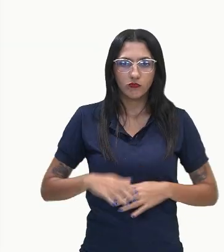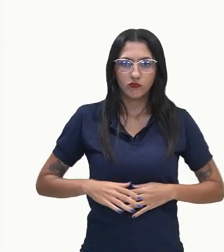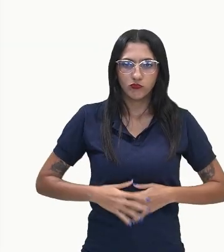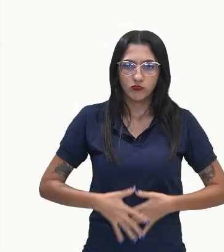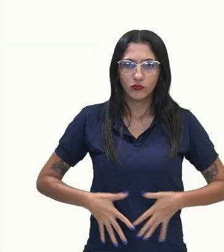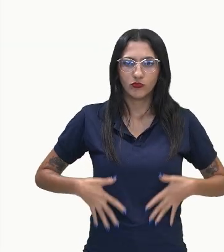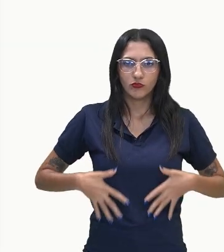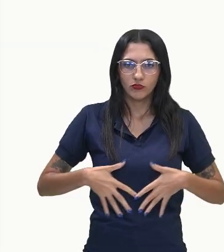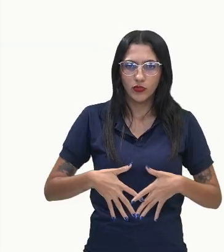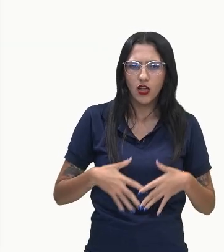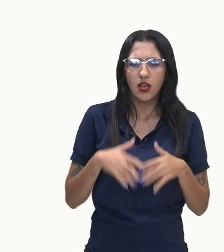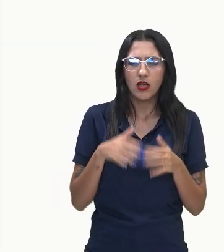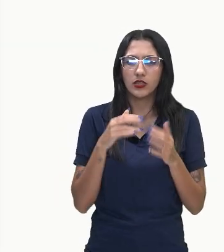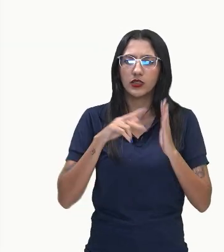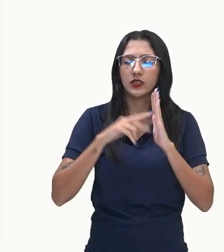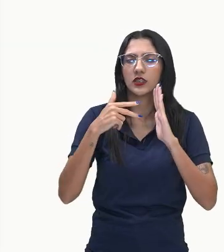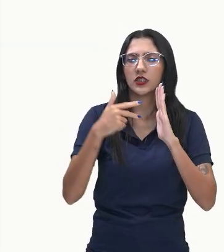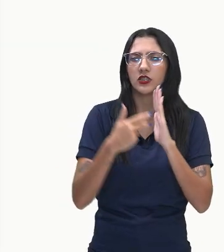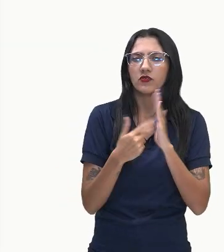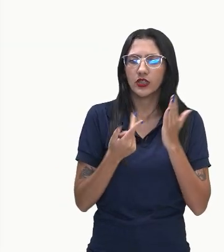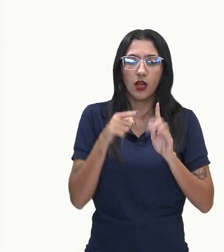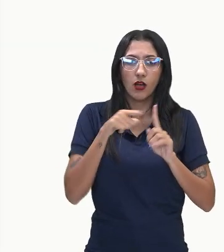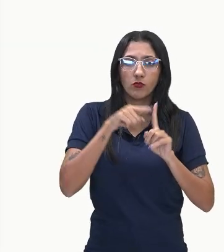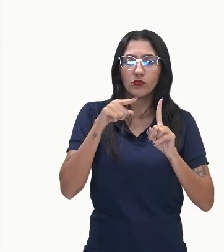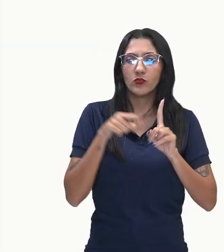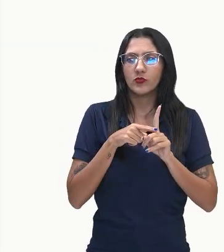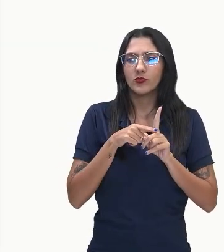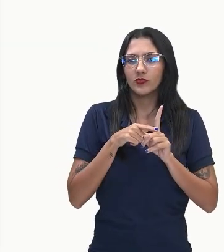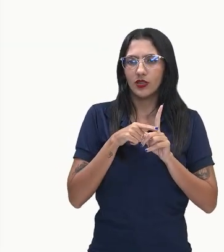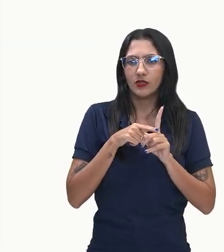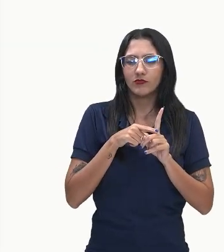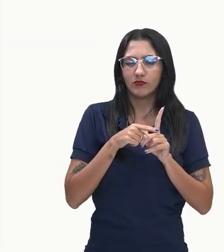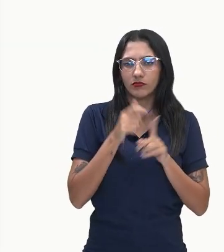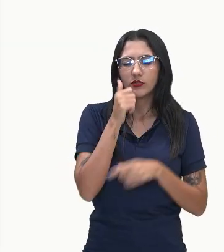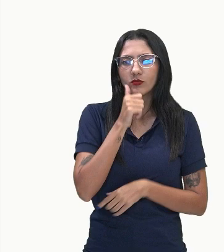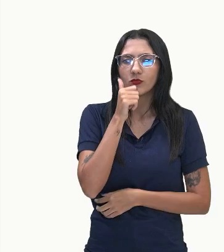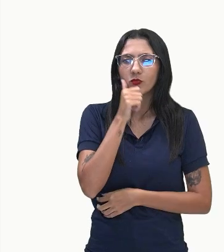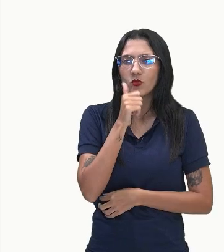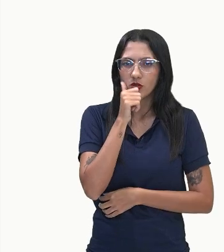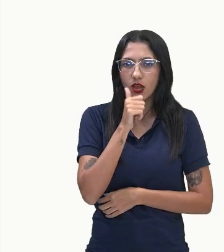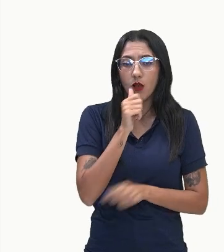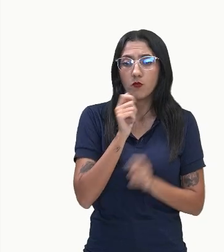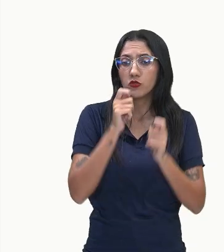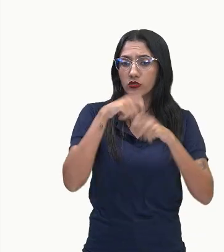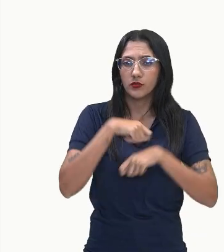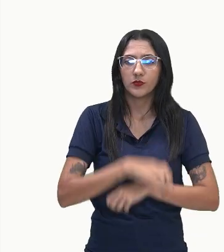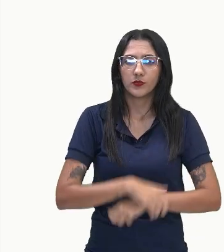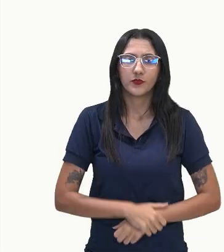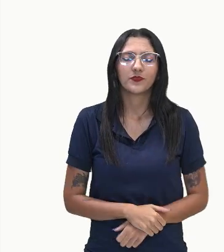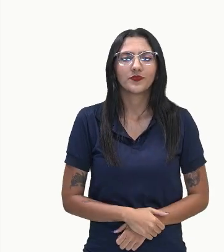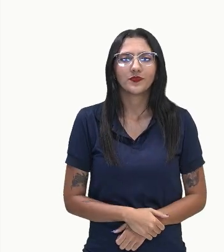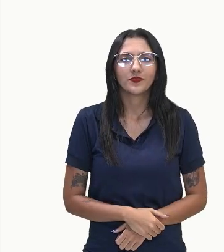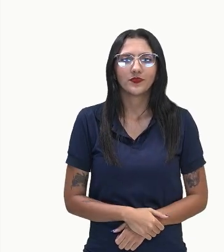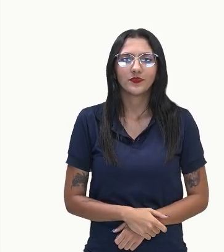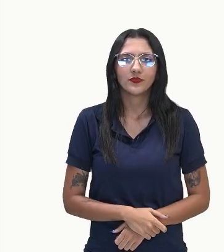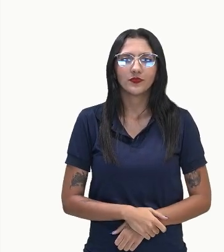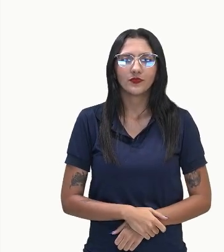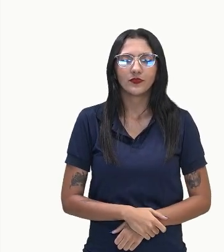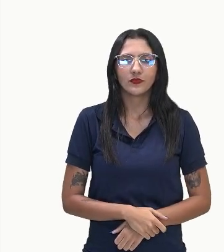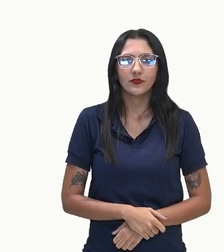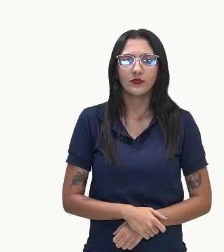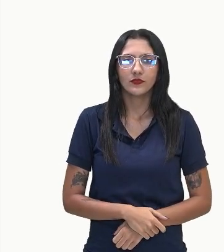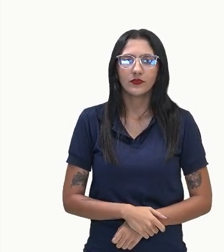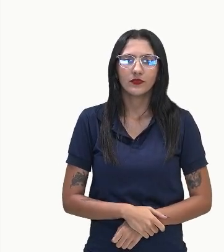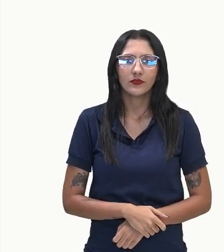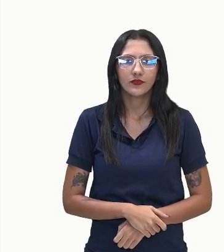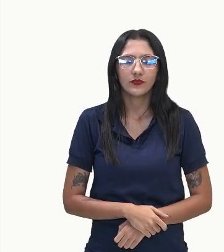farto, certo? E seios farto, devido a ser um símbolo da fertilidade. E